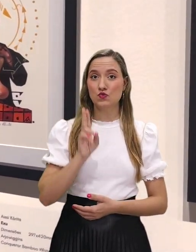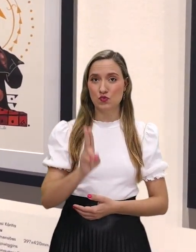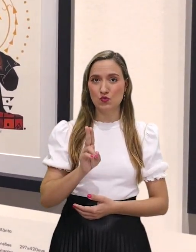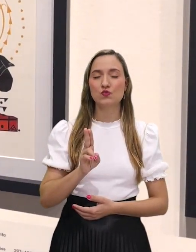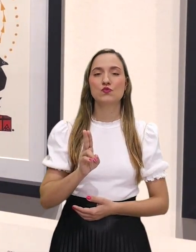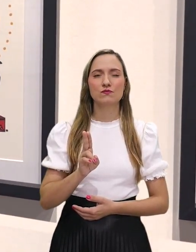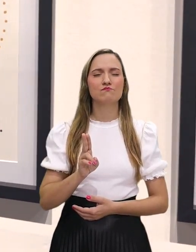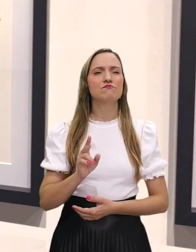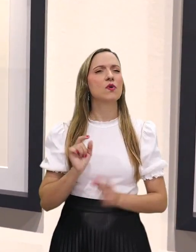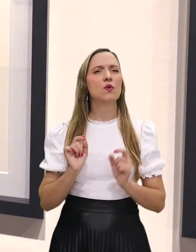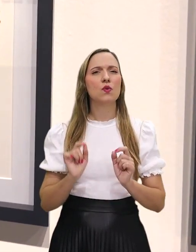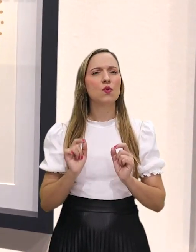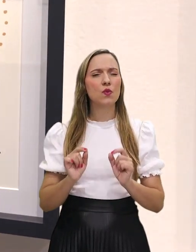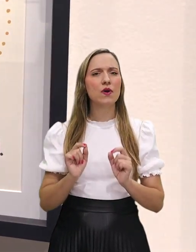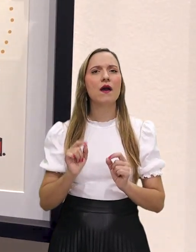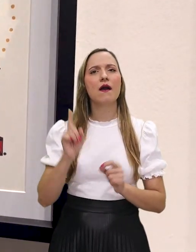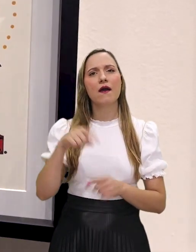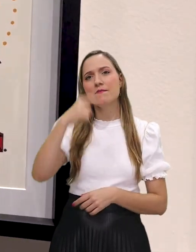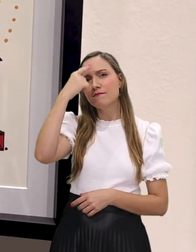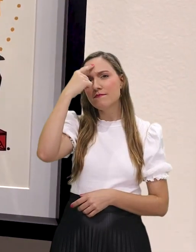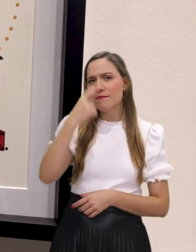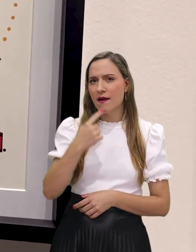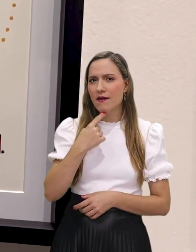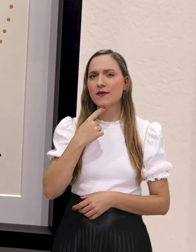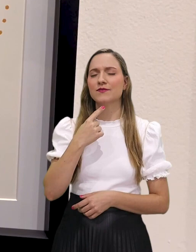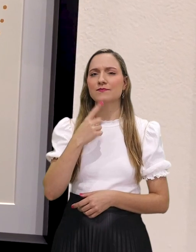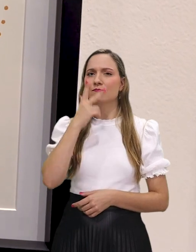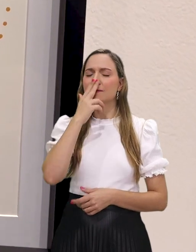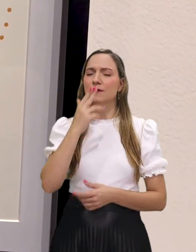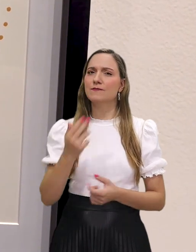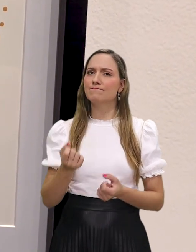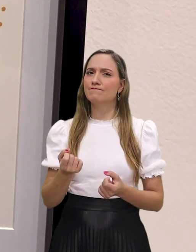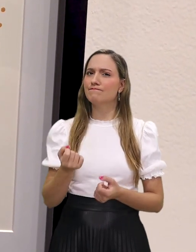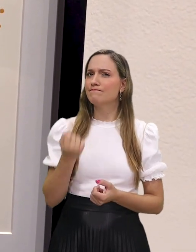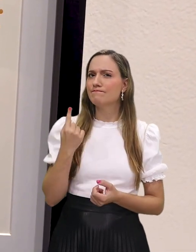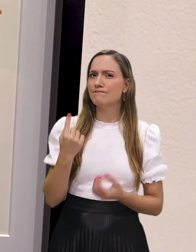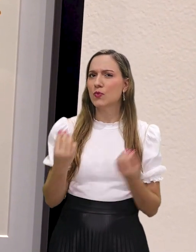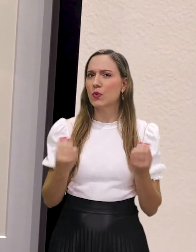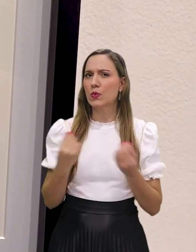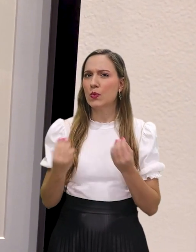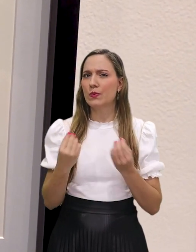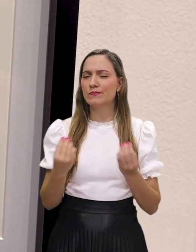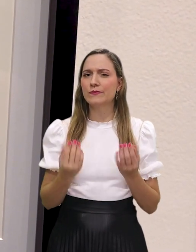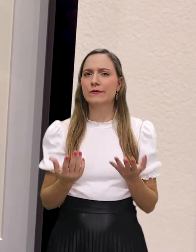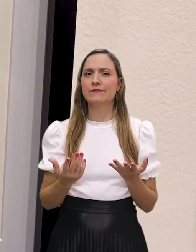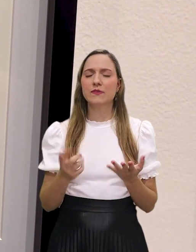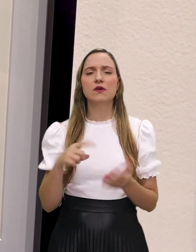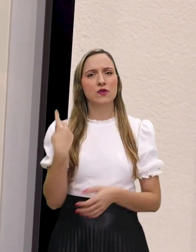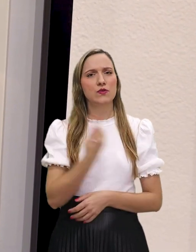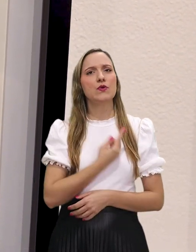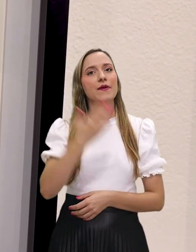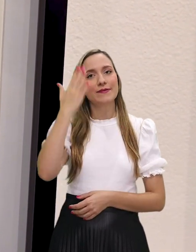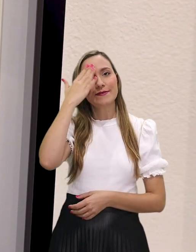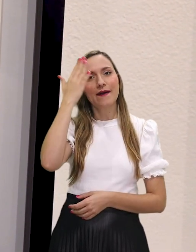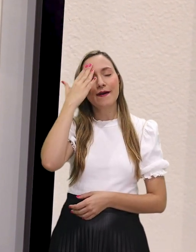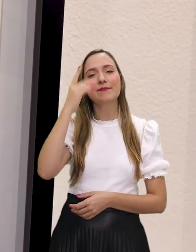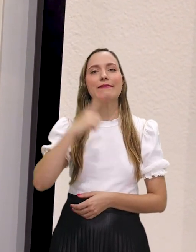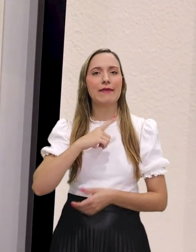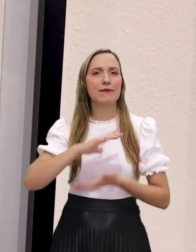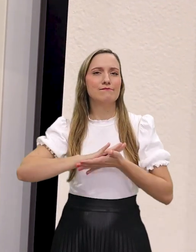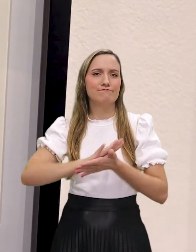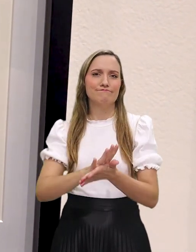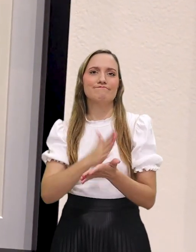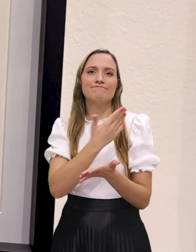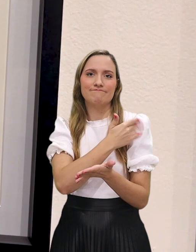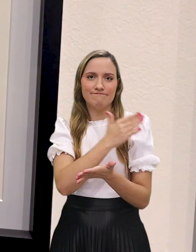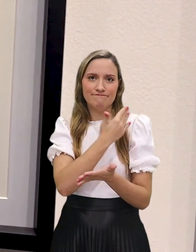essa figura que é bastante controversa, né? E a gente sabe que existe um preconceito muito grande com relação à figura